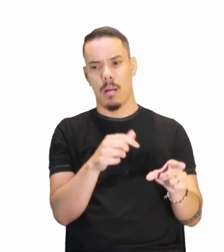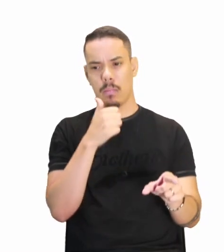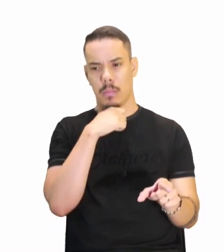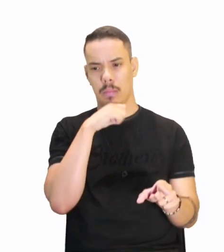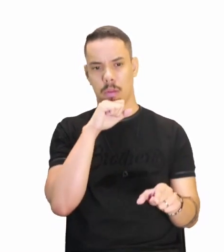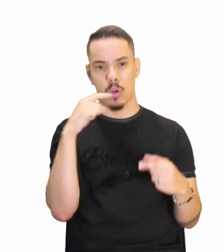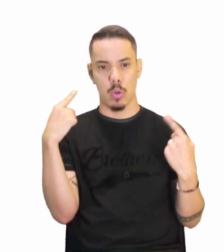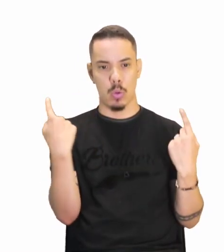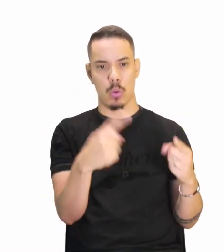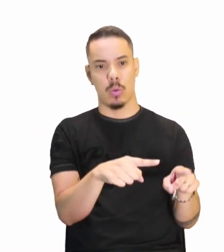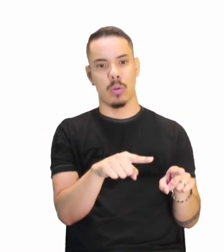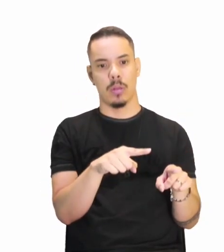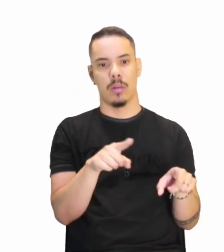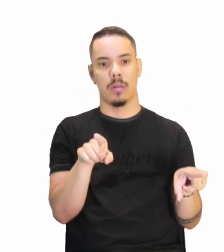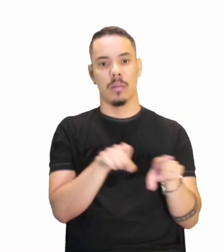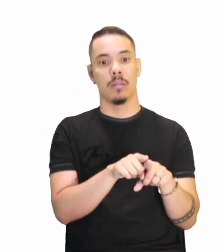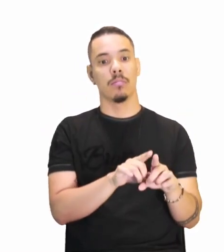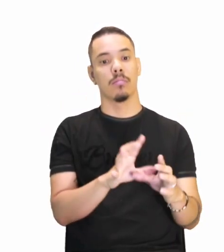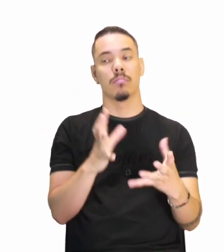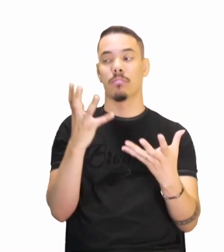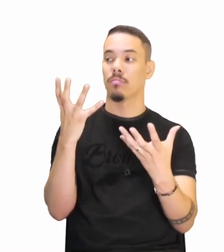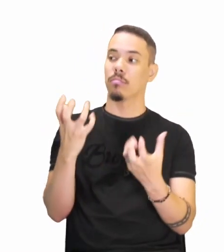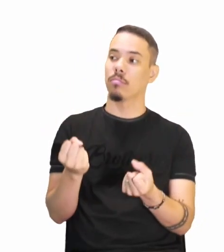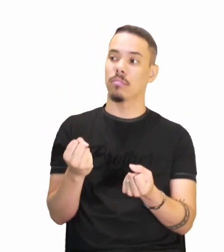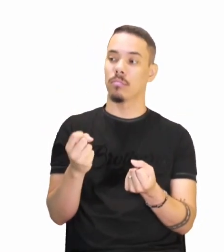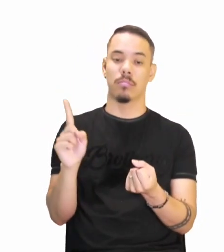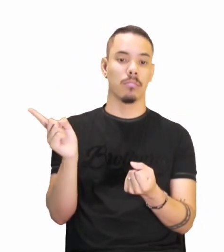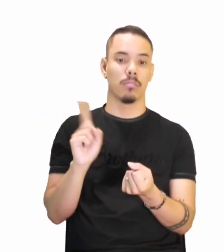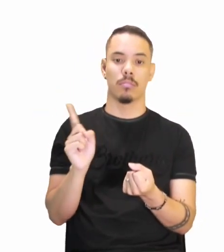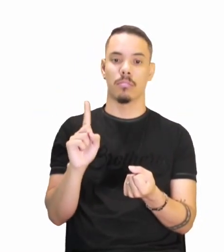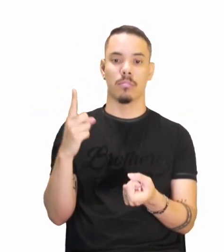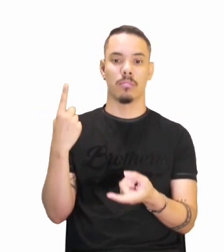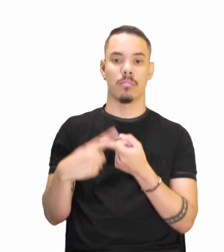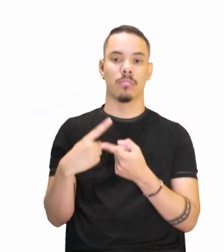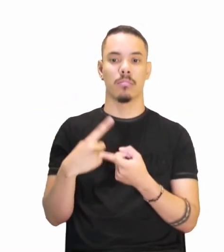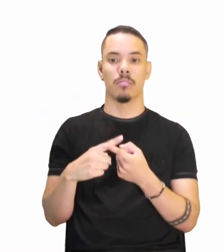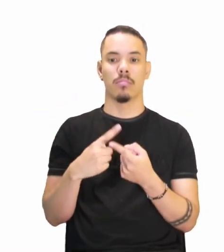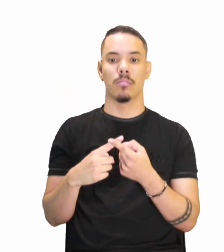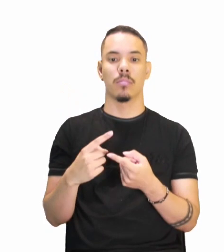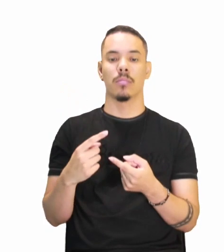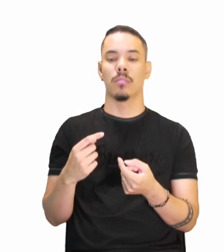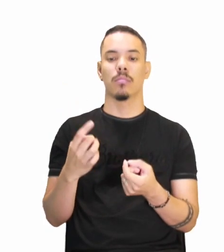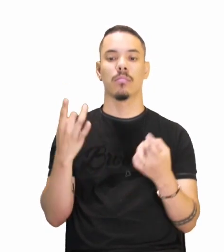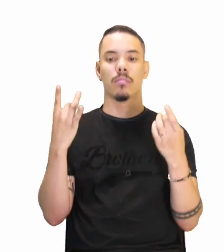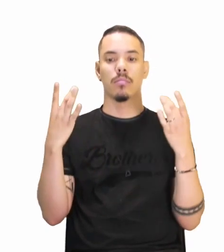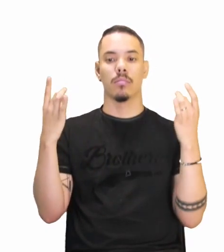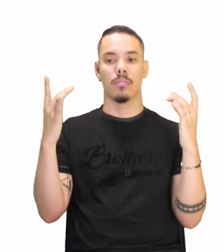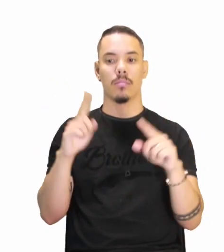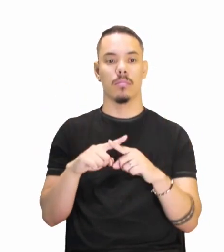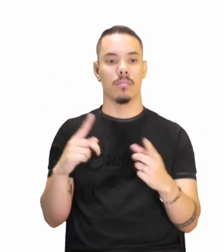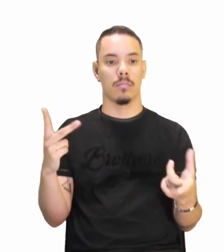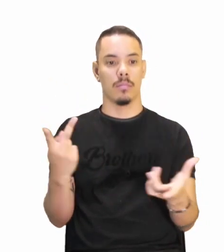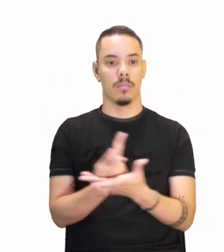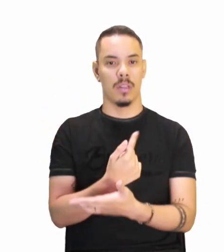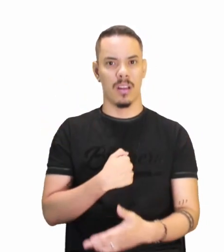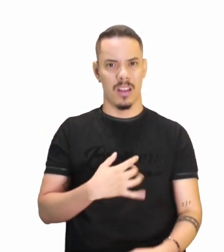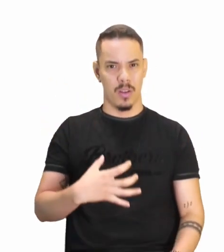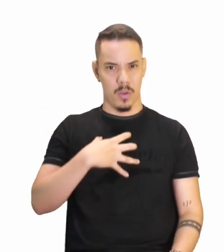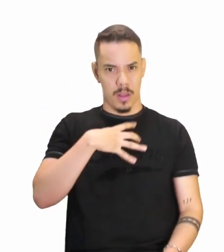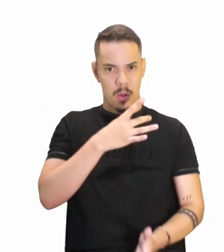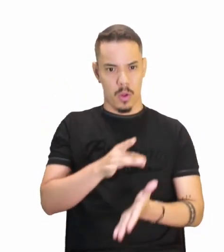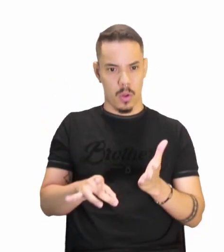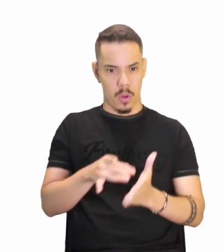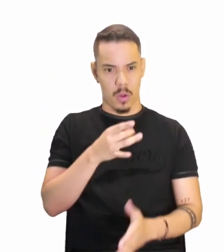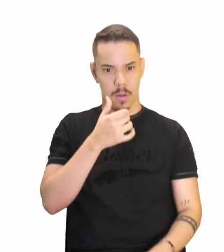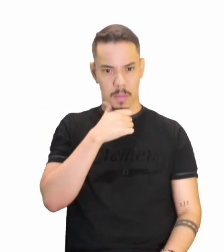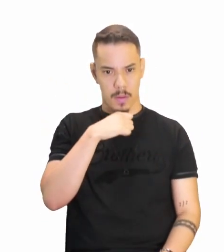e esta afligiu-se irritada ferir a minha dor sem querer não guardei ódio a